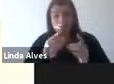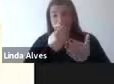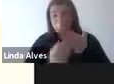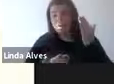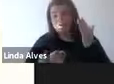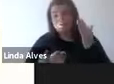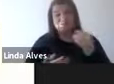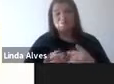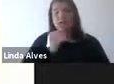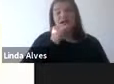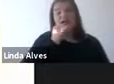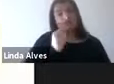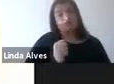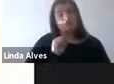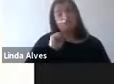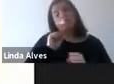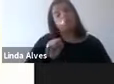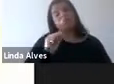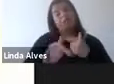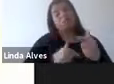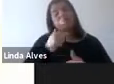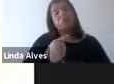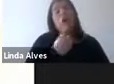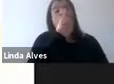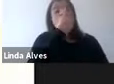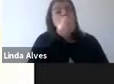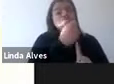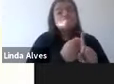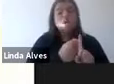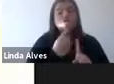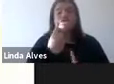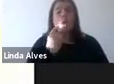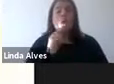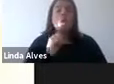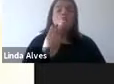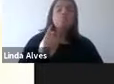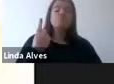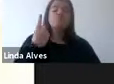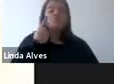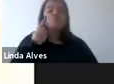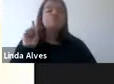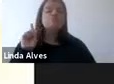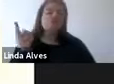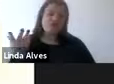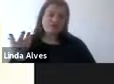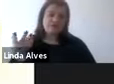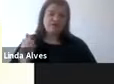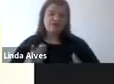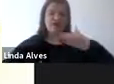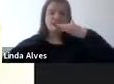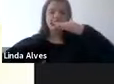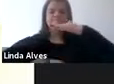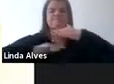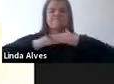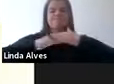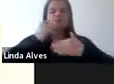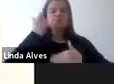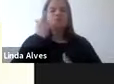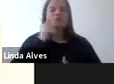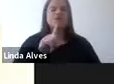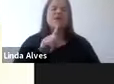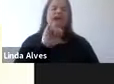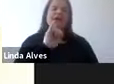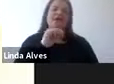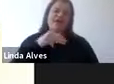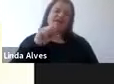exemplo, no mês 1 dia só e sequer atingir o piso do INSS